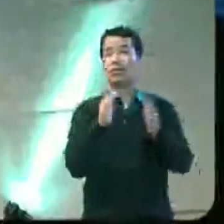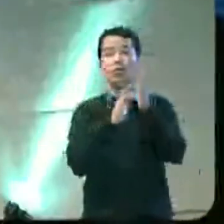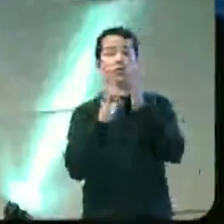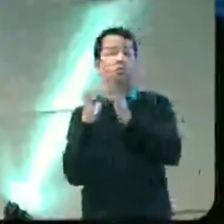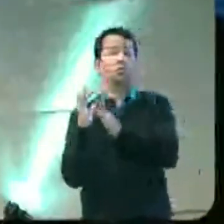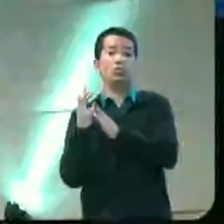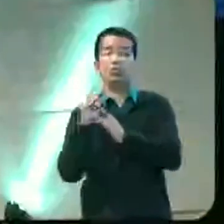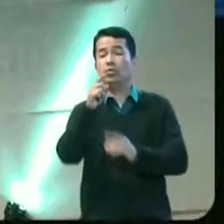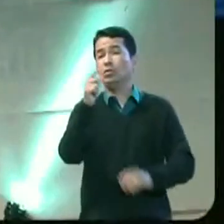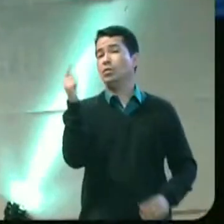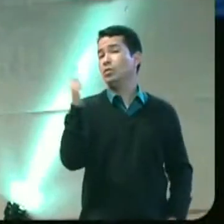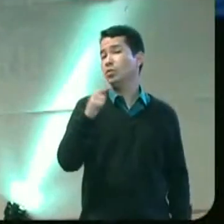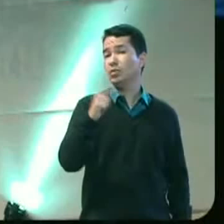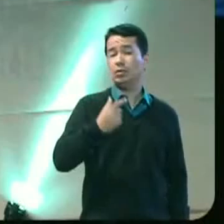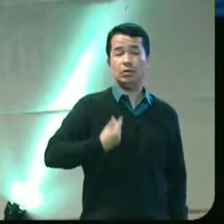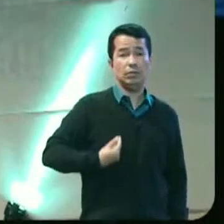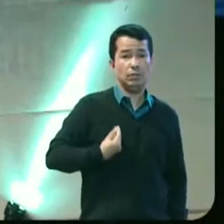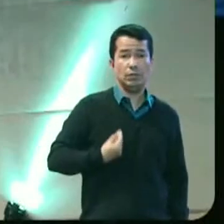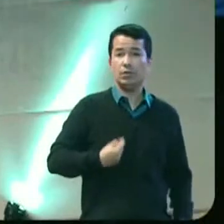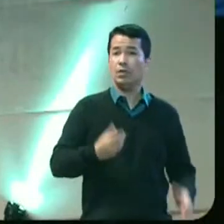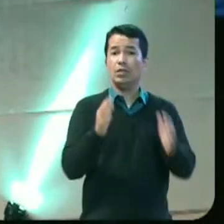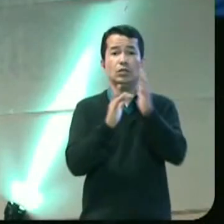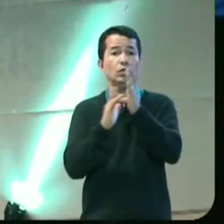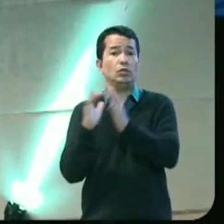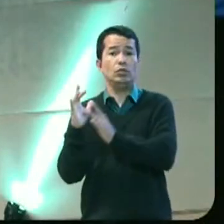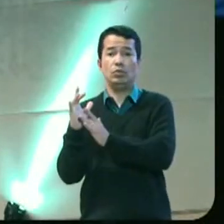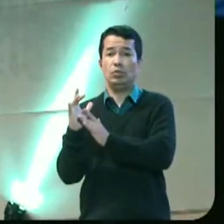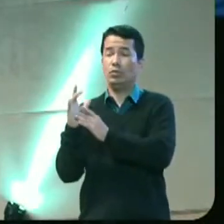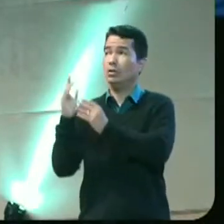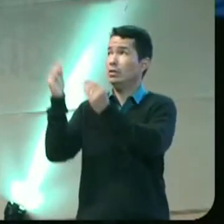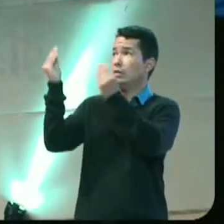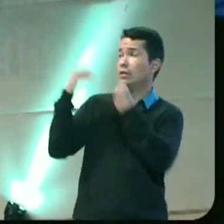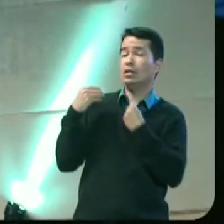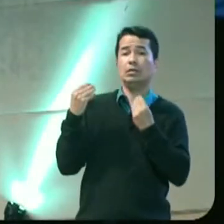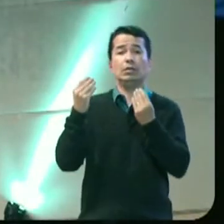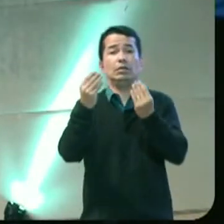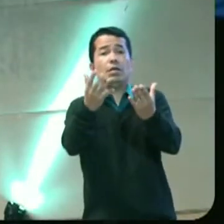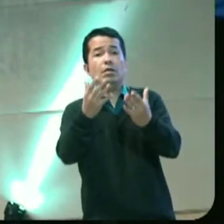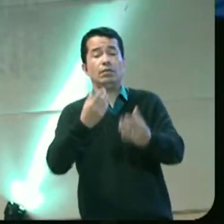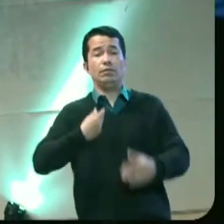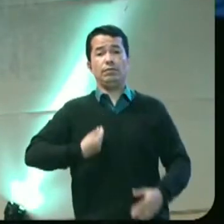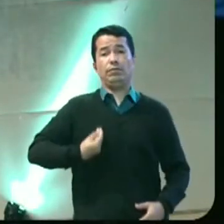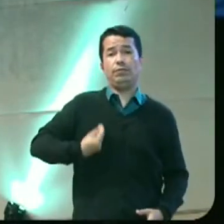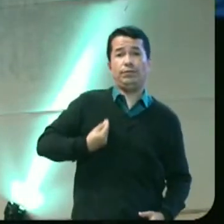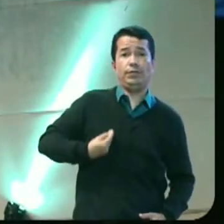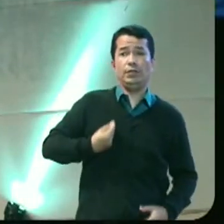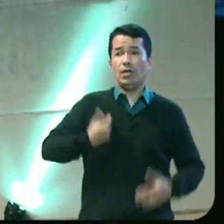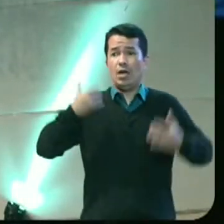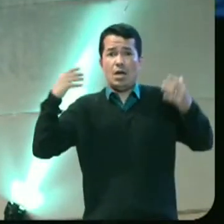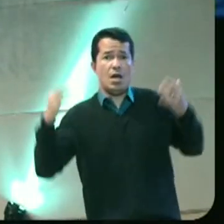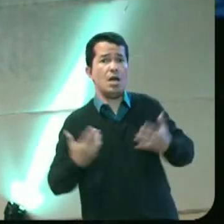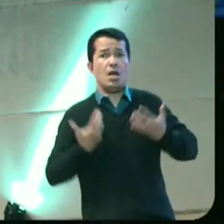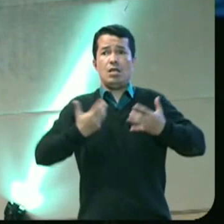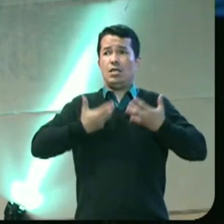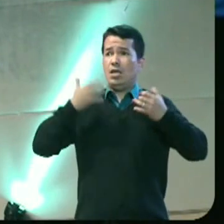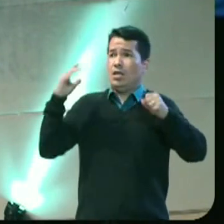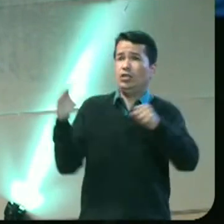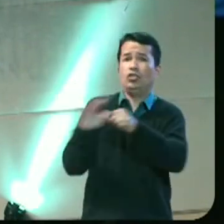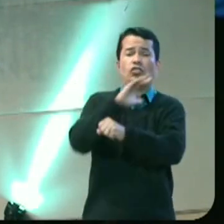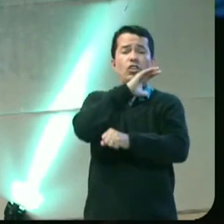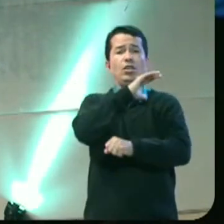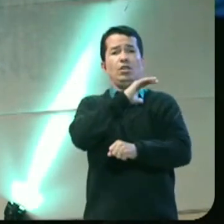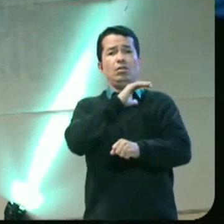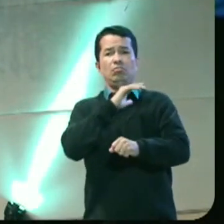nos dar vida plena, vida em abundância. Não importam as circunstâncias, as situações.